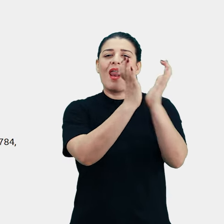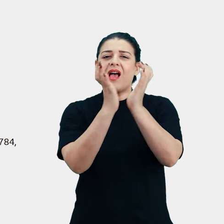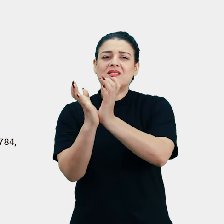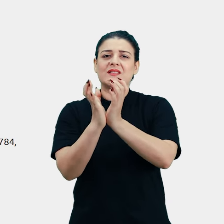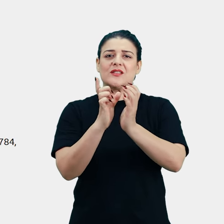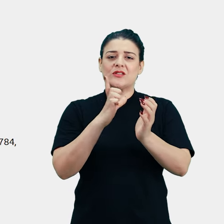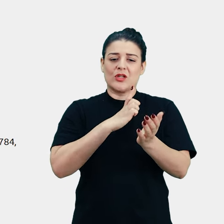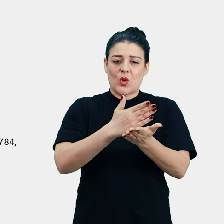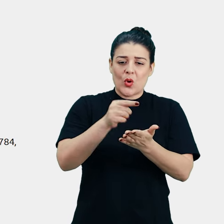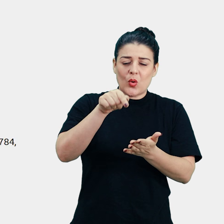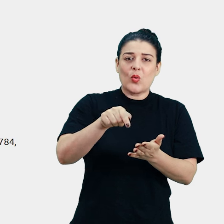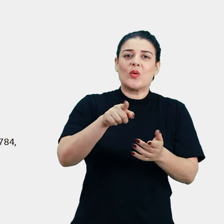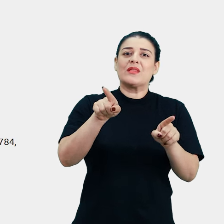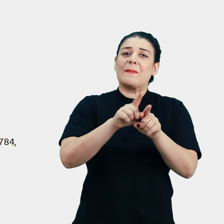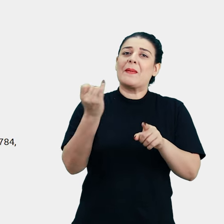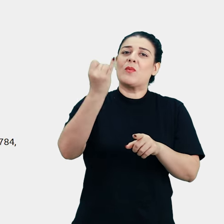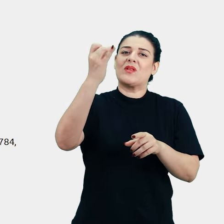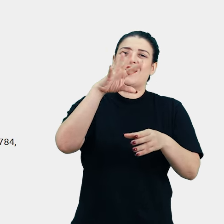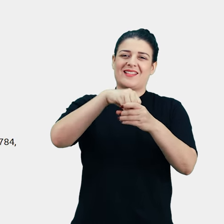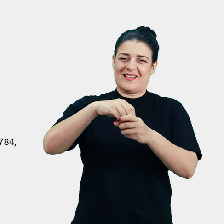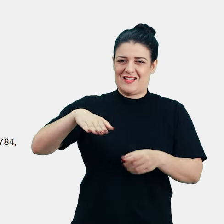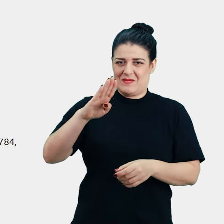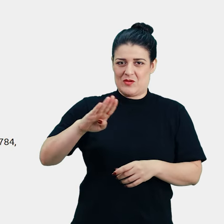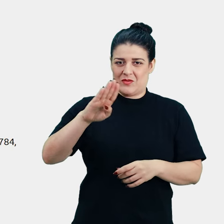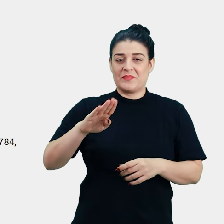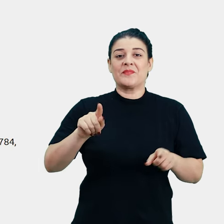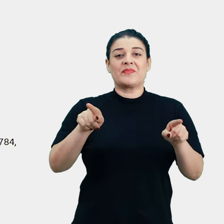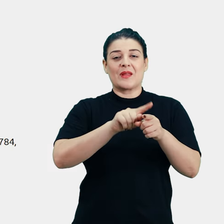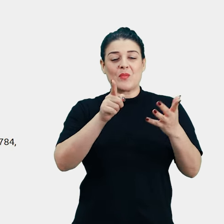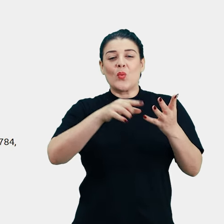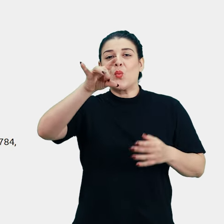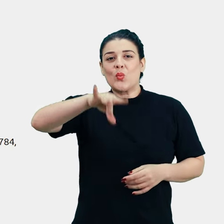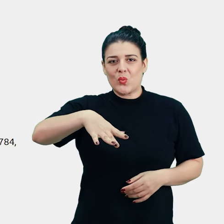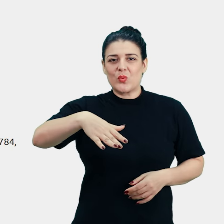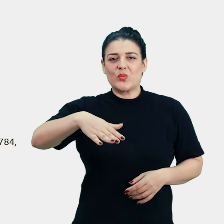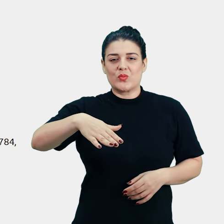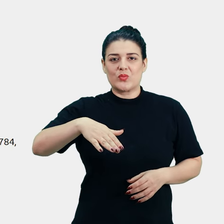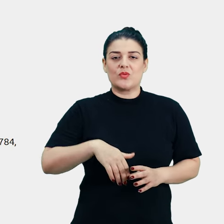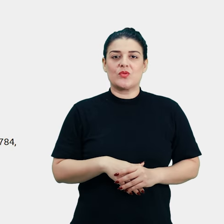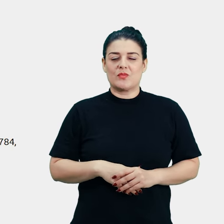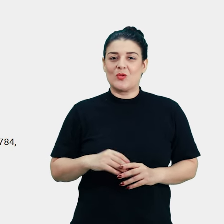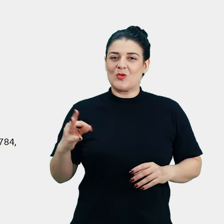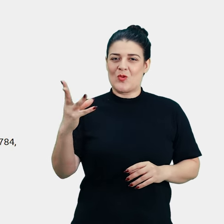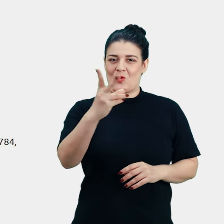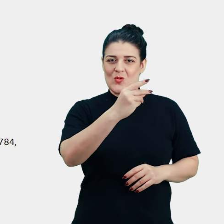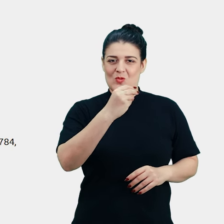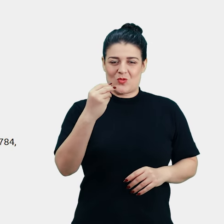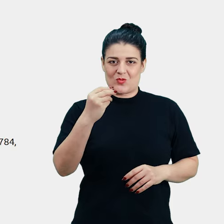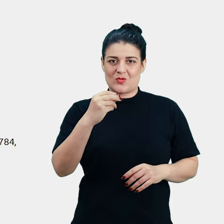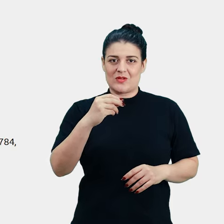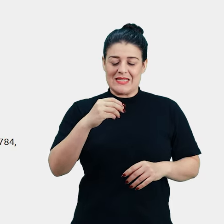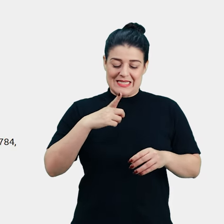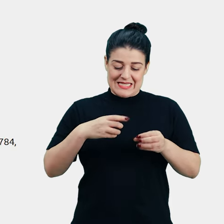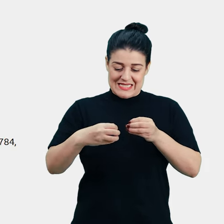origem ou relevância biológica. E tem o footprint, que são os metabólitos excretados por